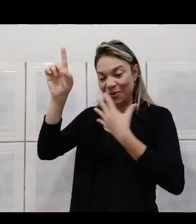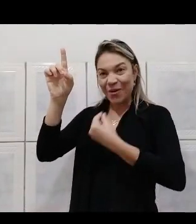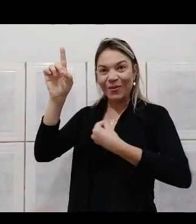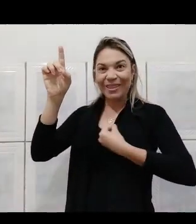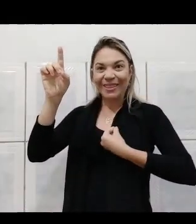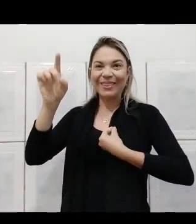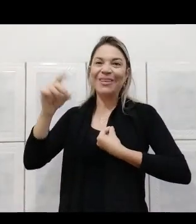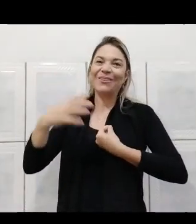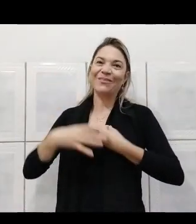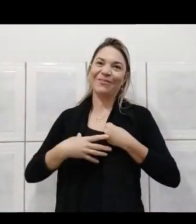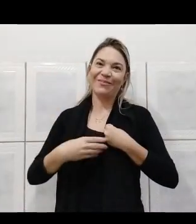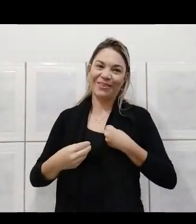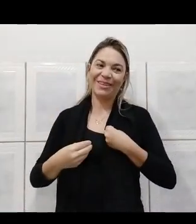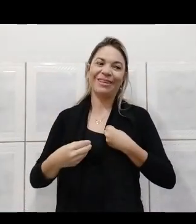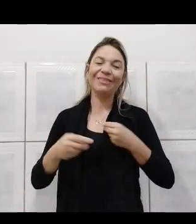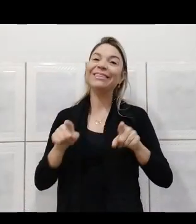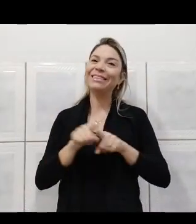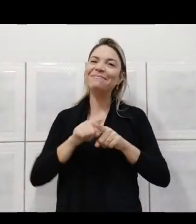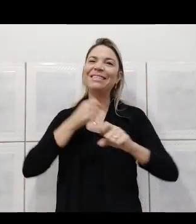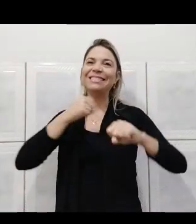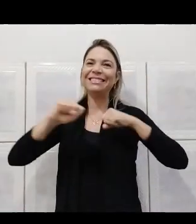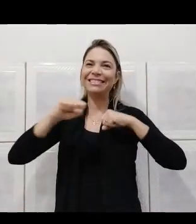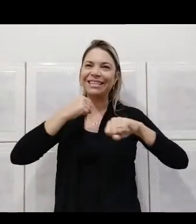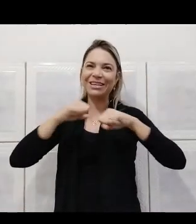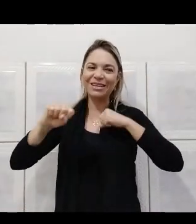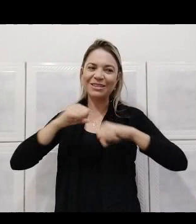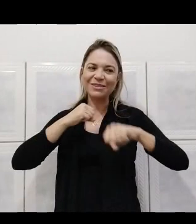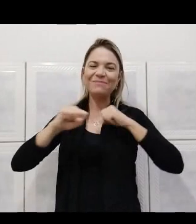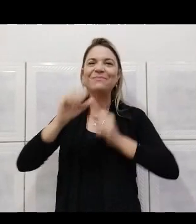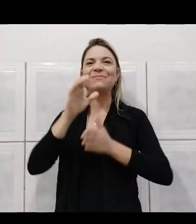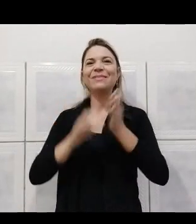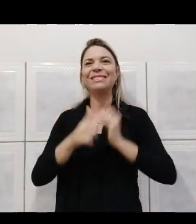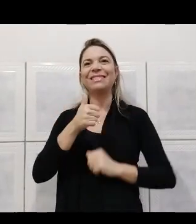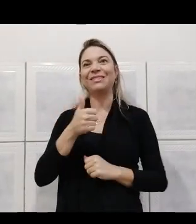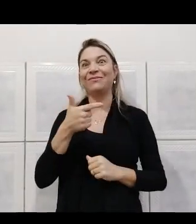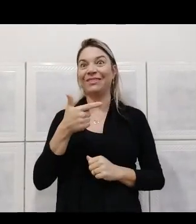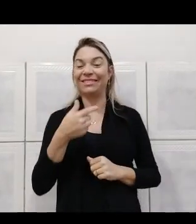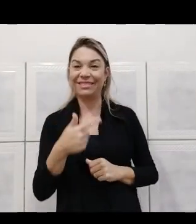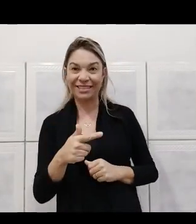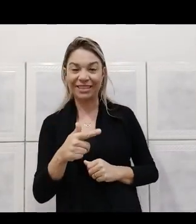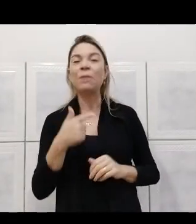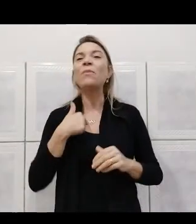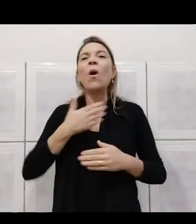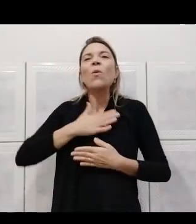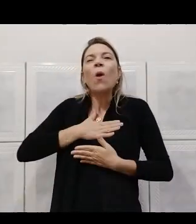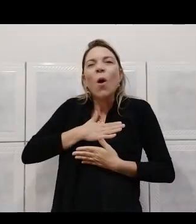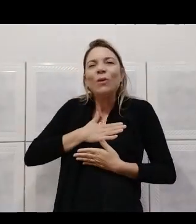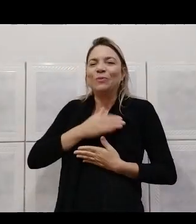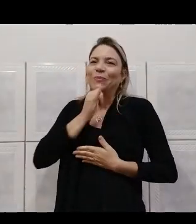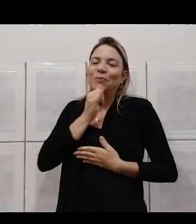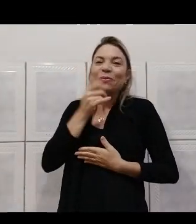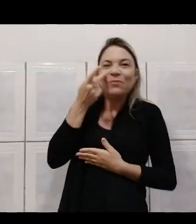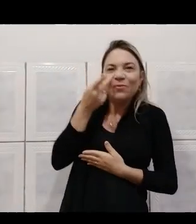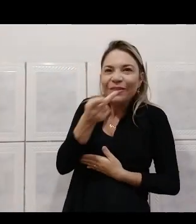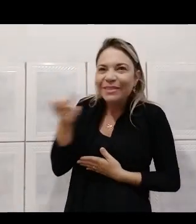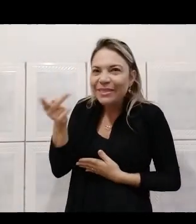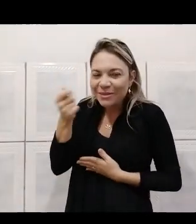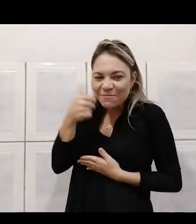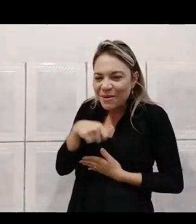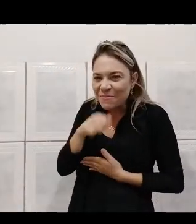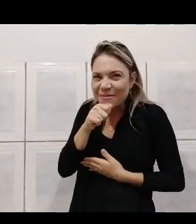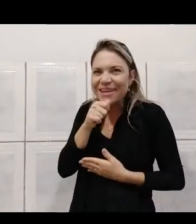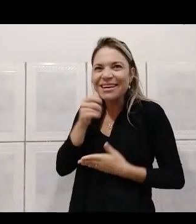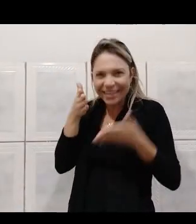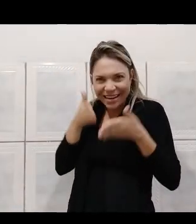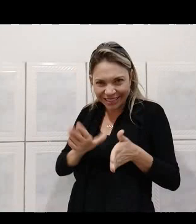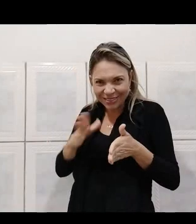salmo eu utilizo muito quando visito as mães que tiveram